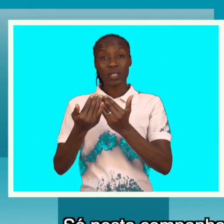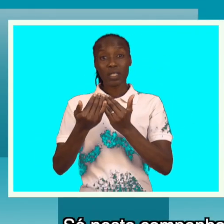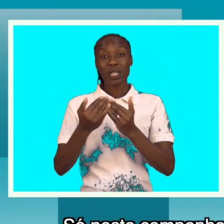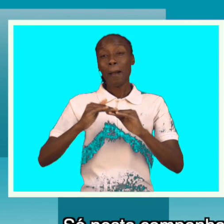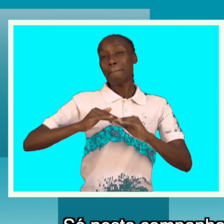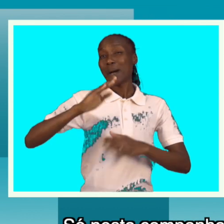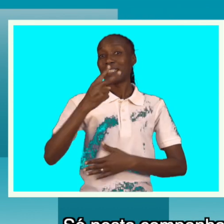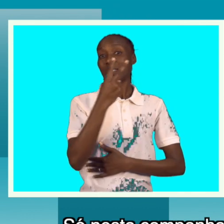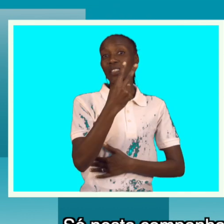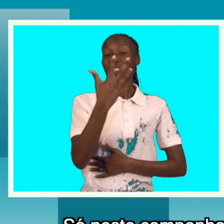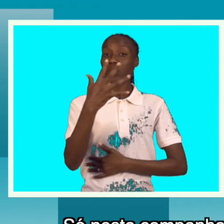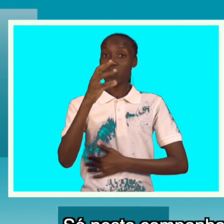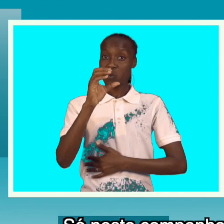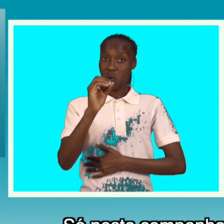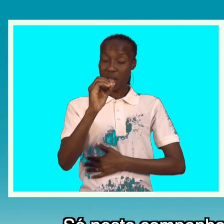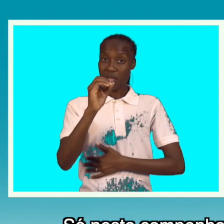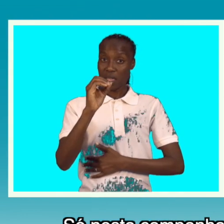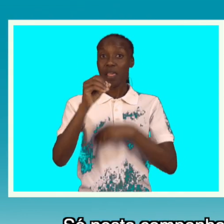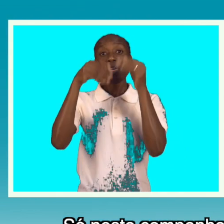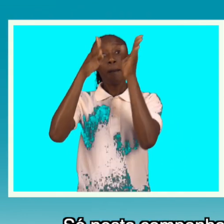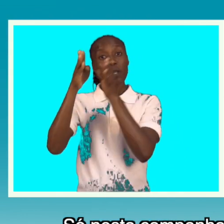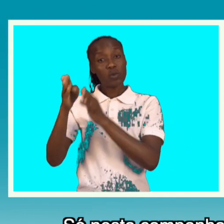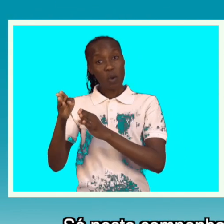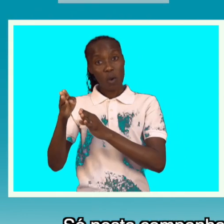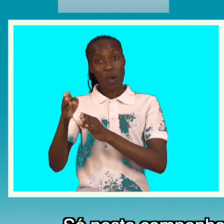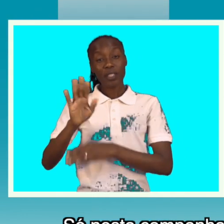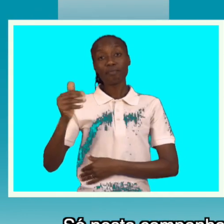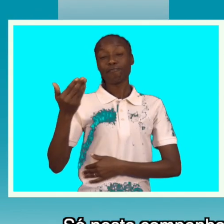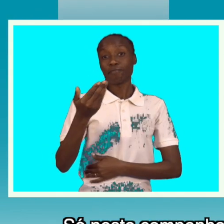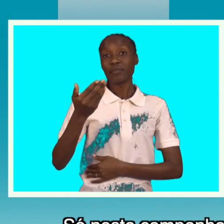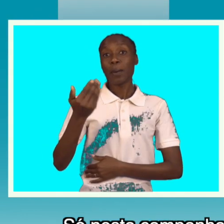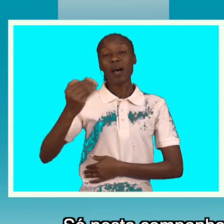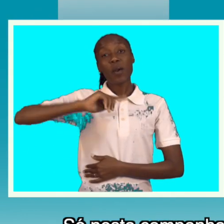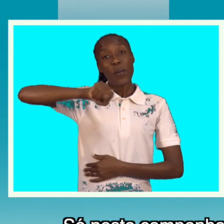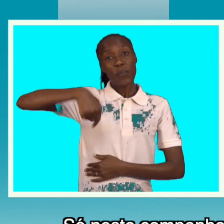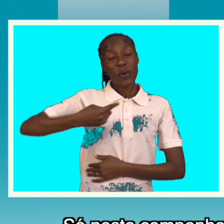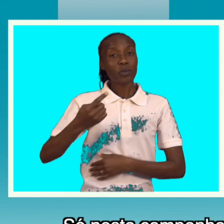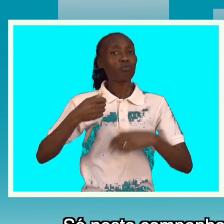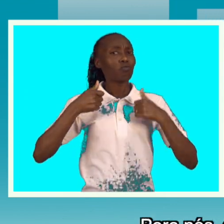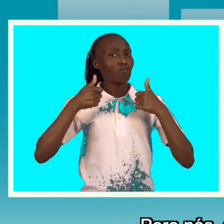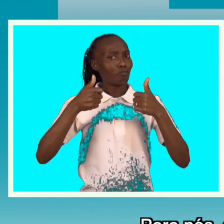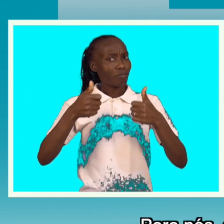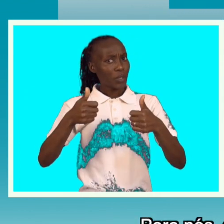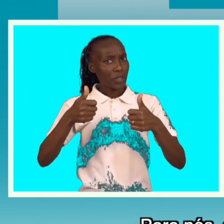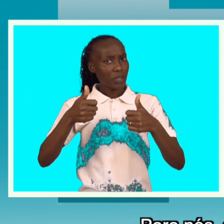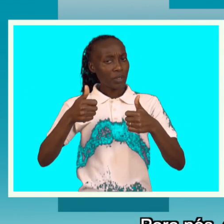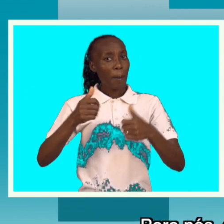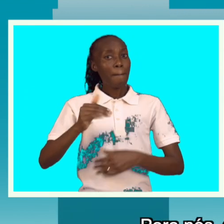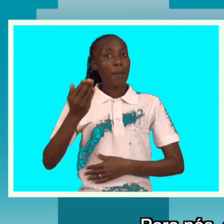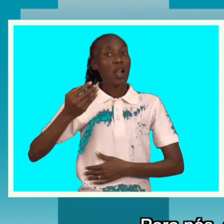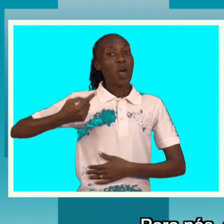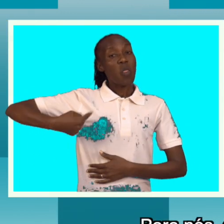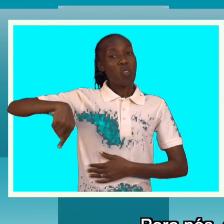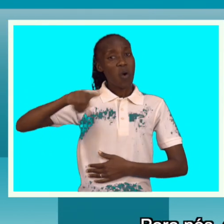vai ganhar mais de 250 pessoas. Só para nós é bom, para